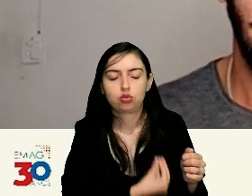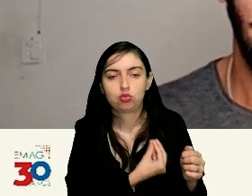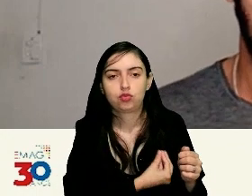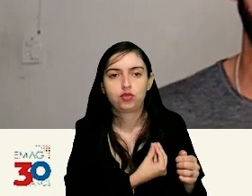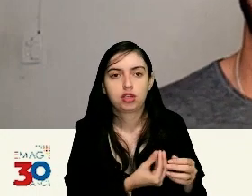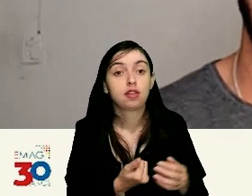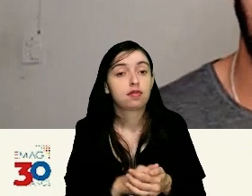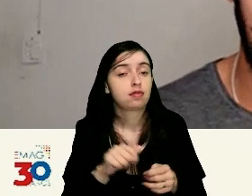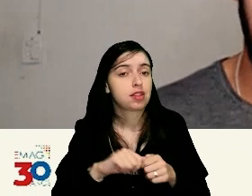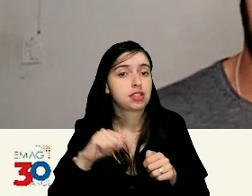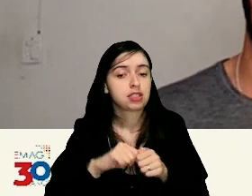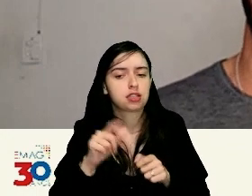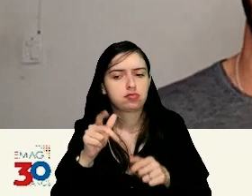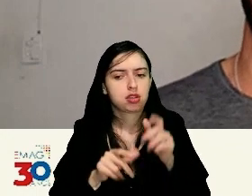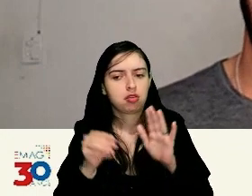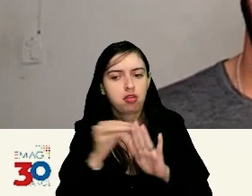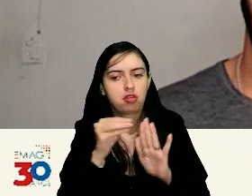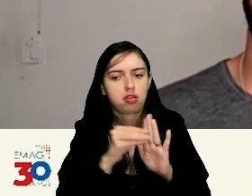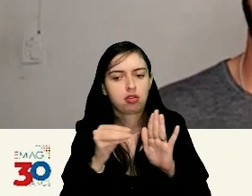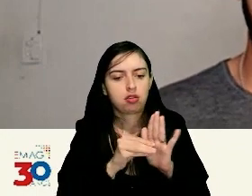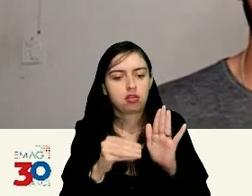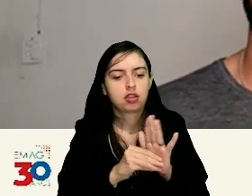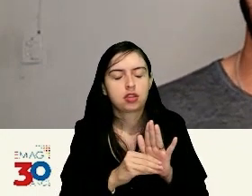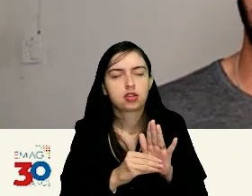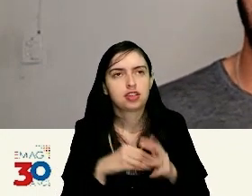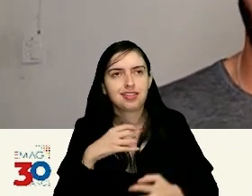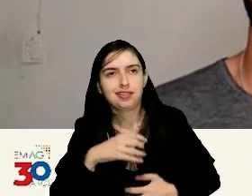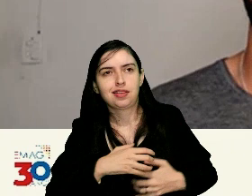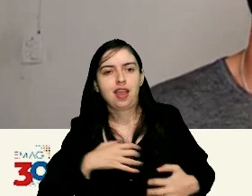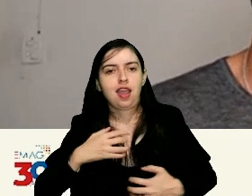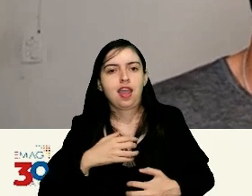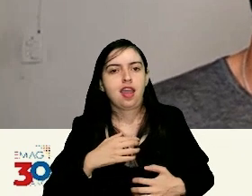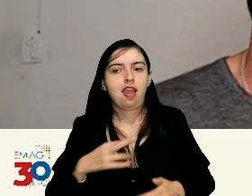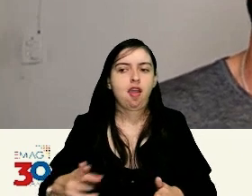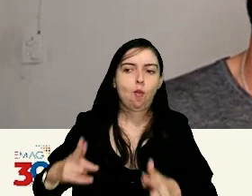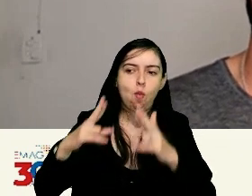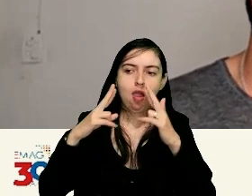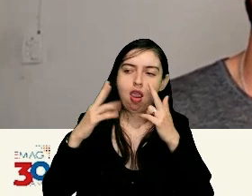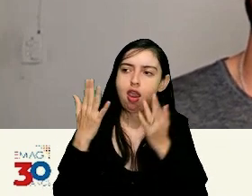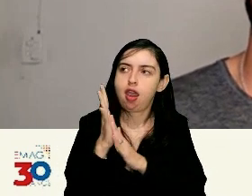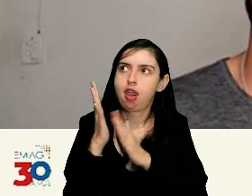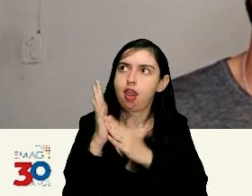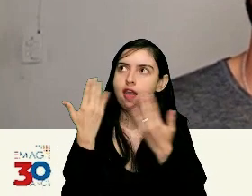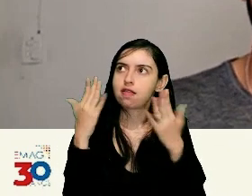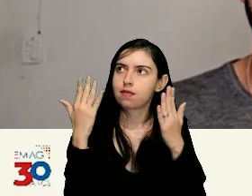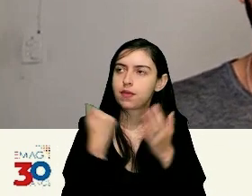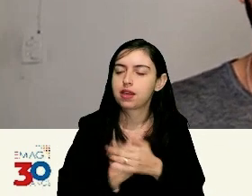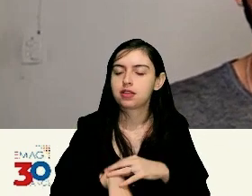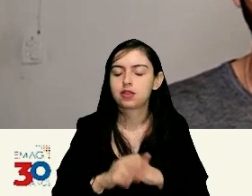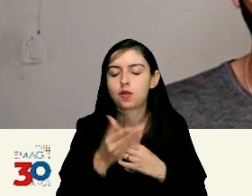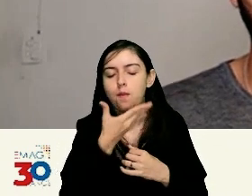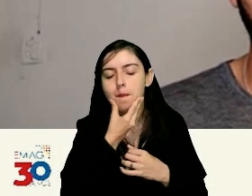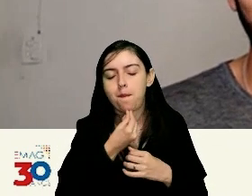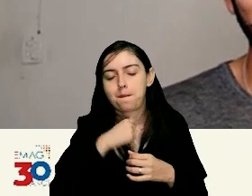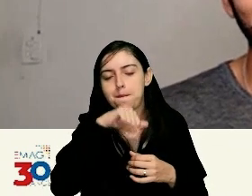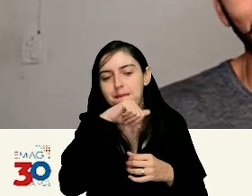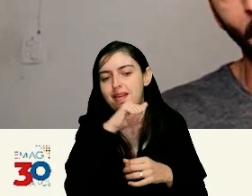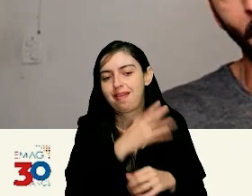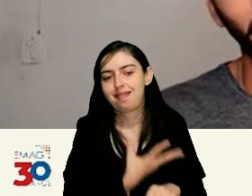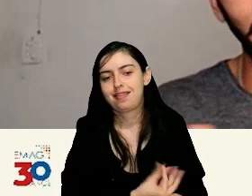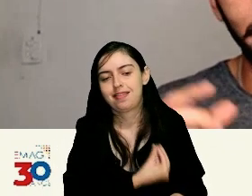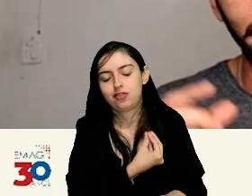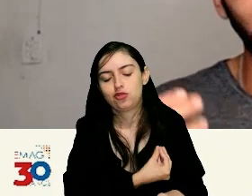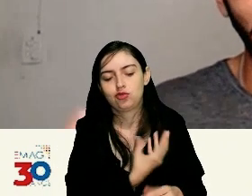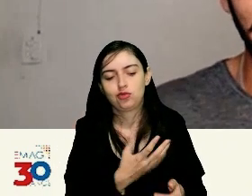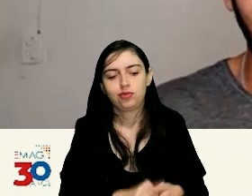E aí o cara fica naquela expectativa de ser reconhecido como um pai ativo, né? Então, são